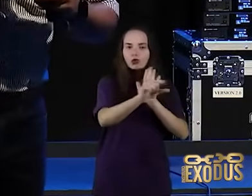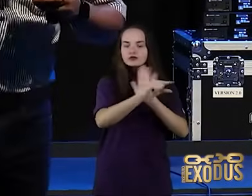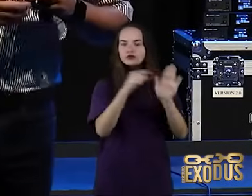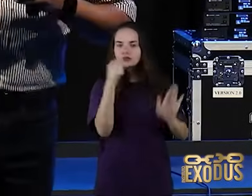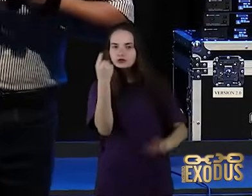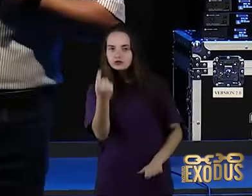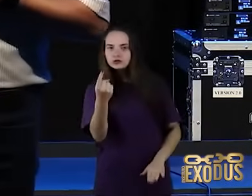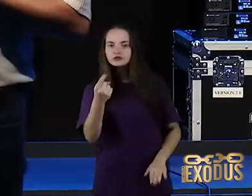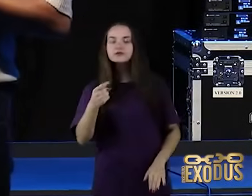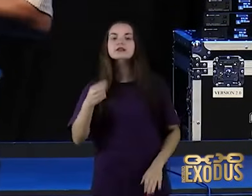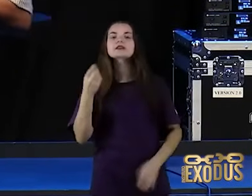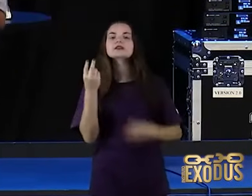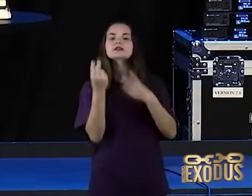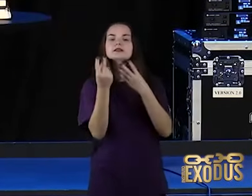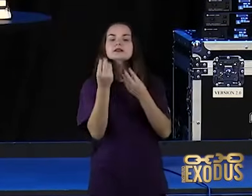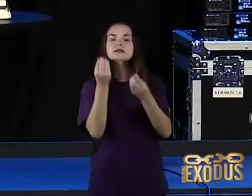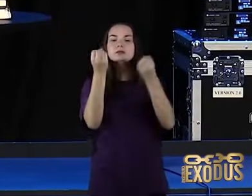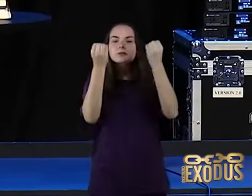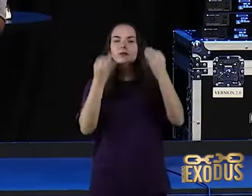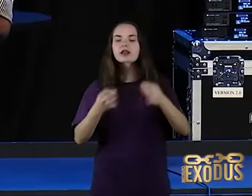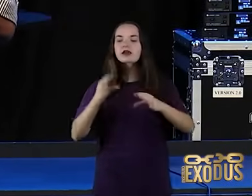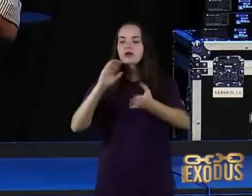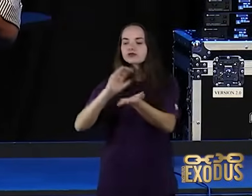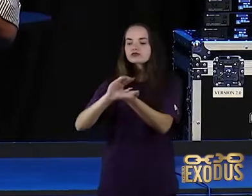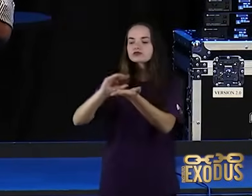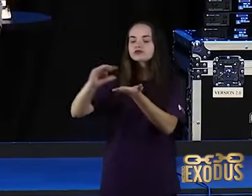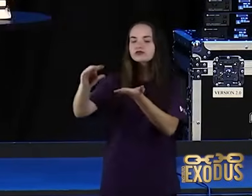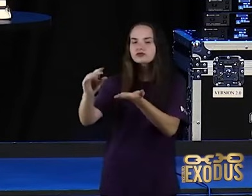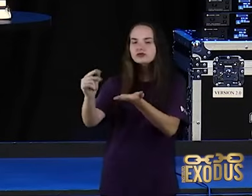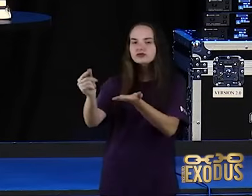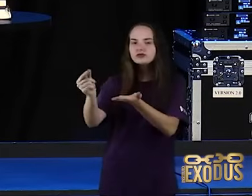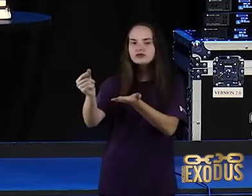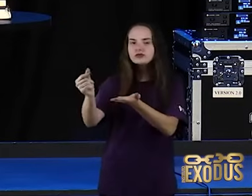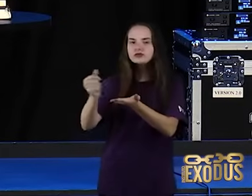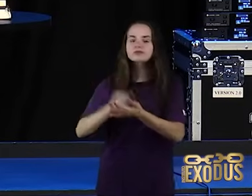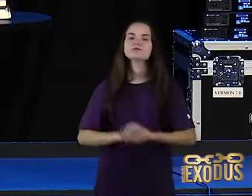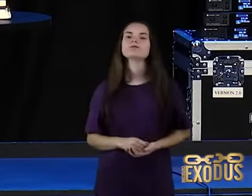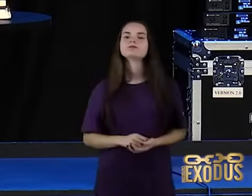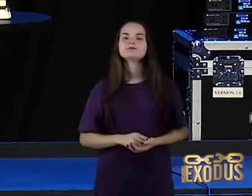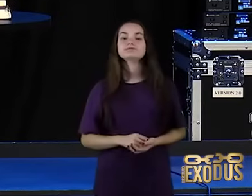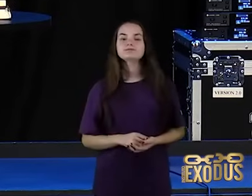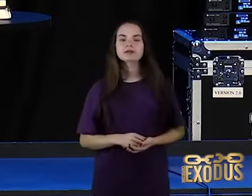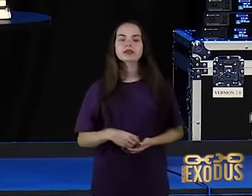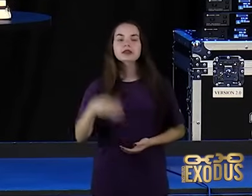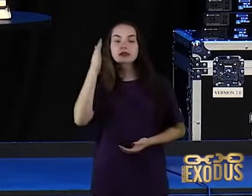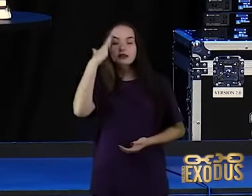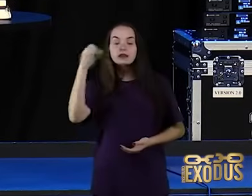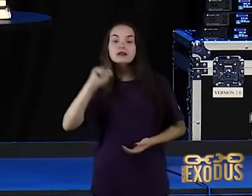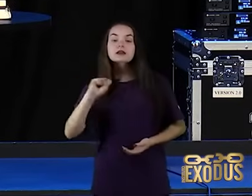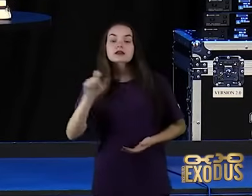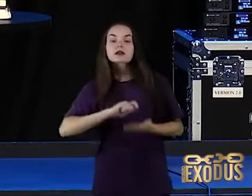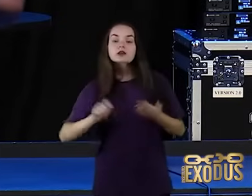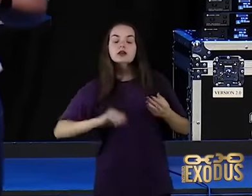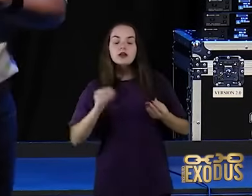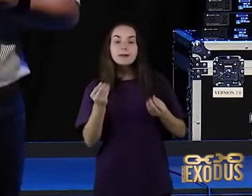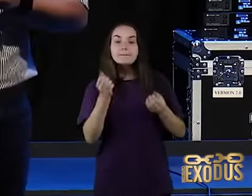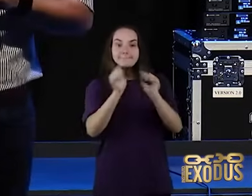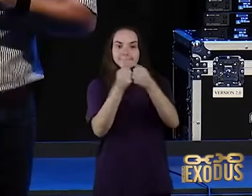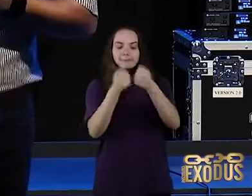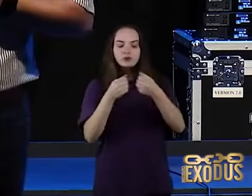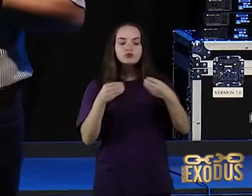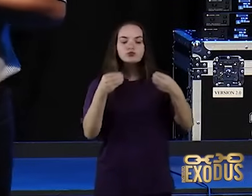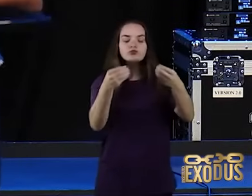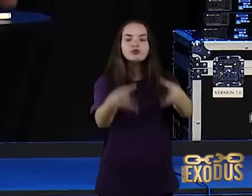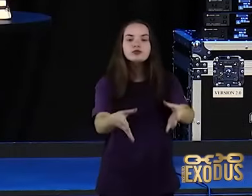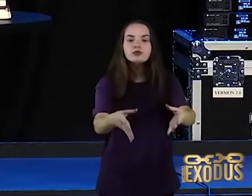sobre investimento ele fala Ó Lança o teu pão sobre as águas e depois de muitos